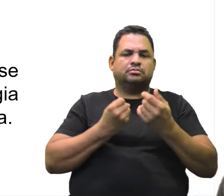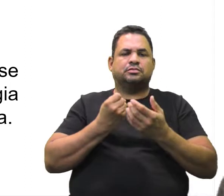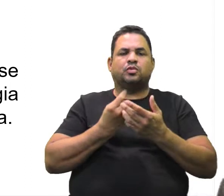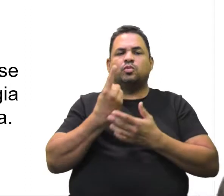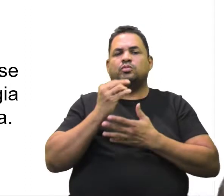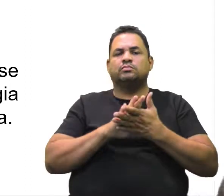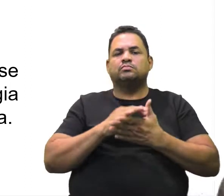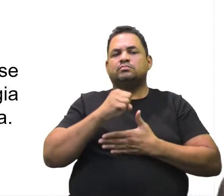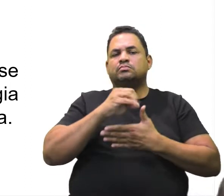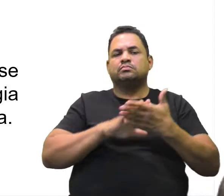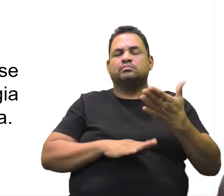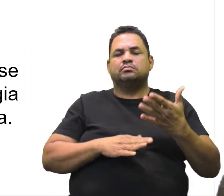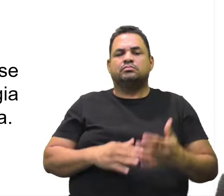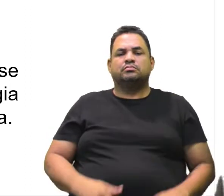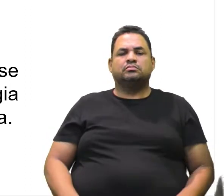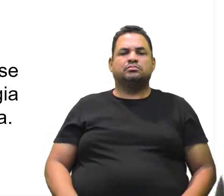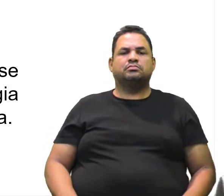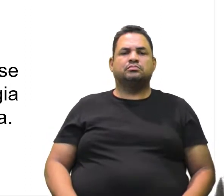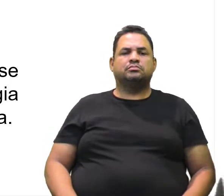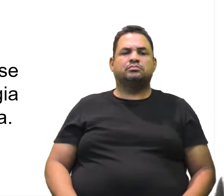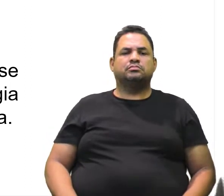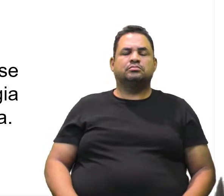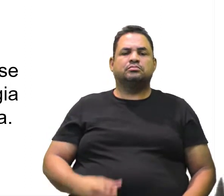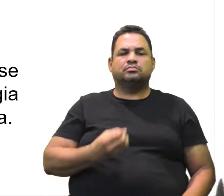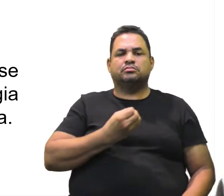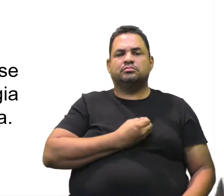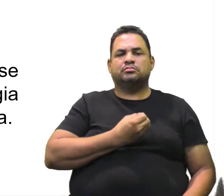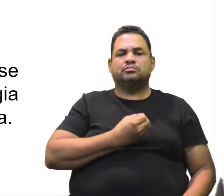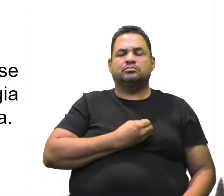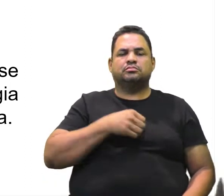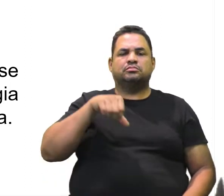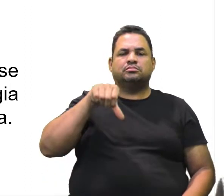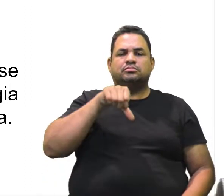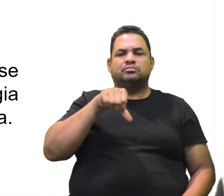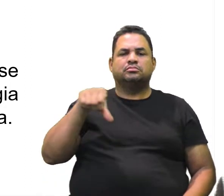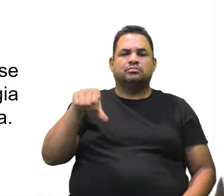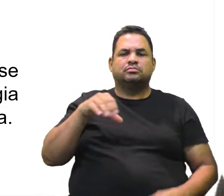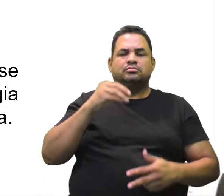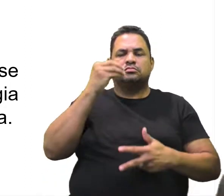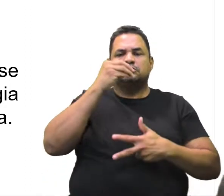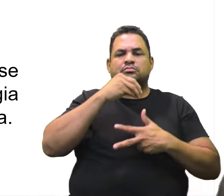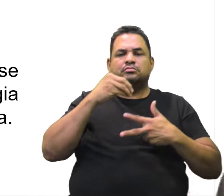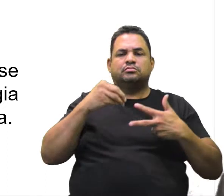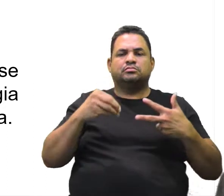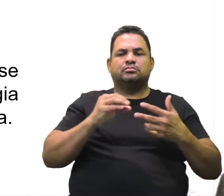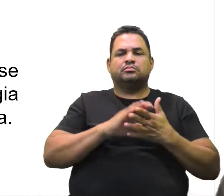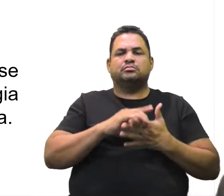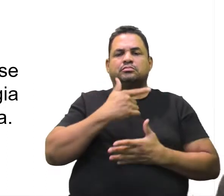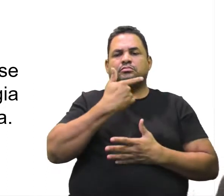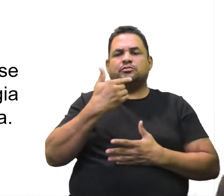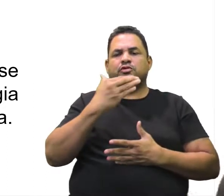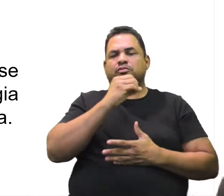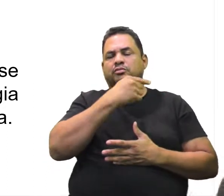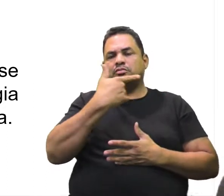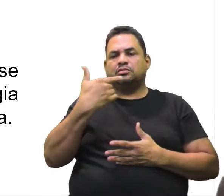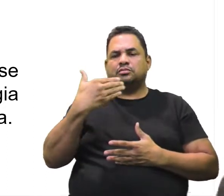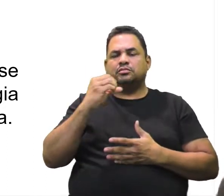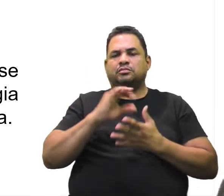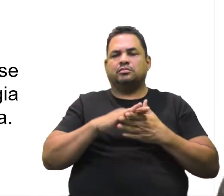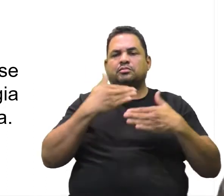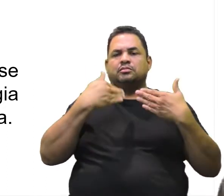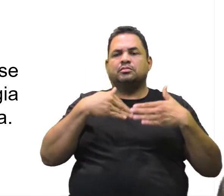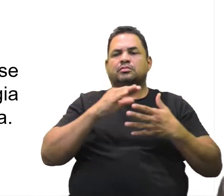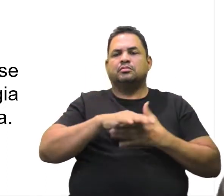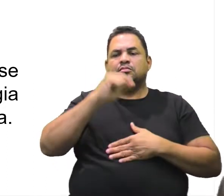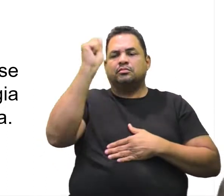Enem. Essa questão 99 foi realizada no Enem de 2020, onde a prova